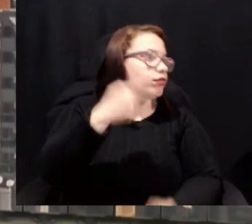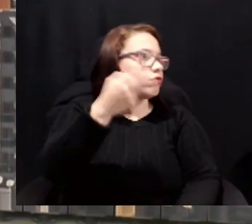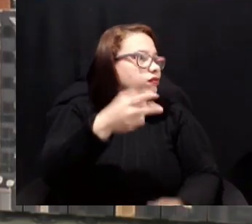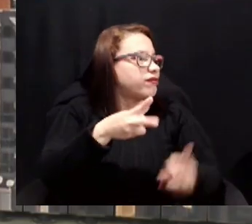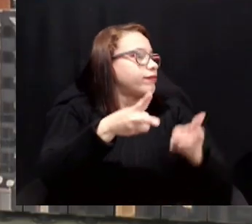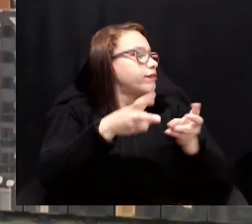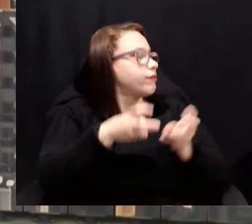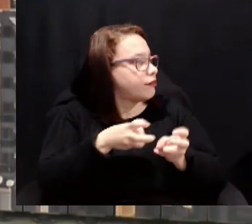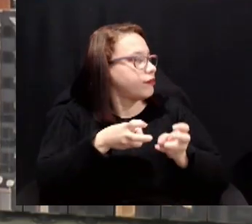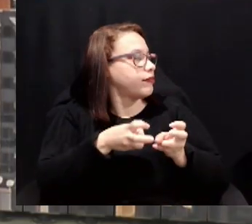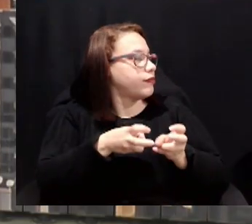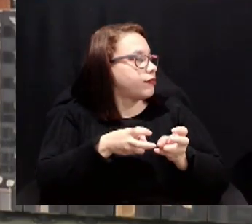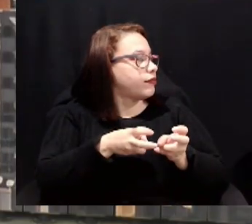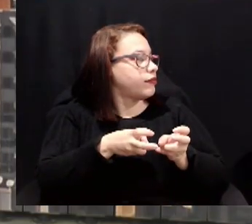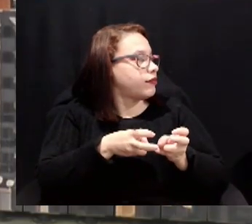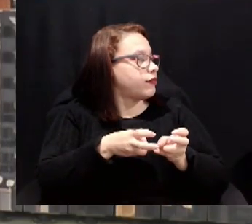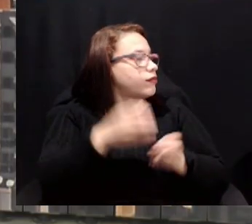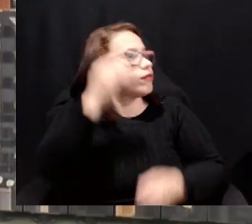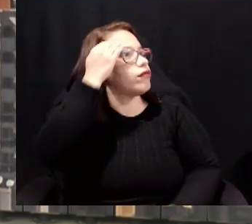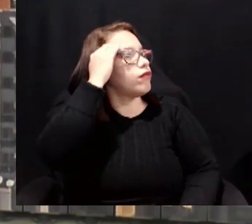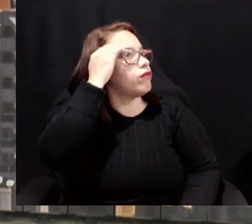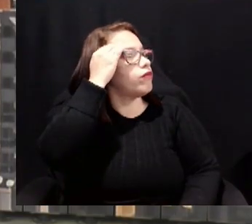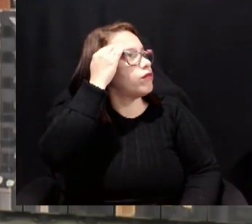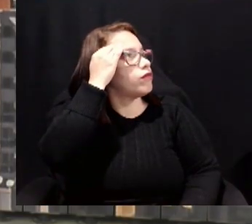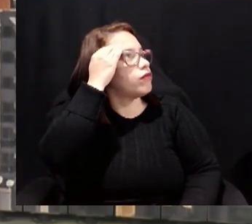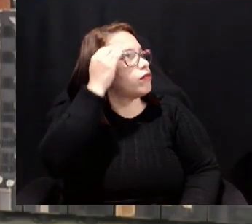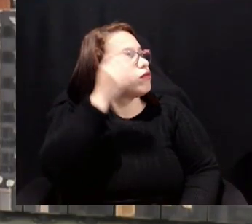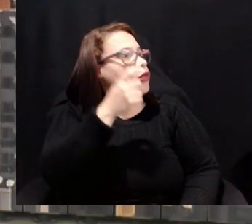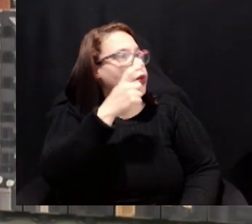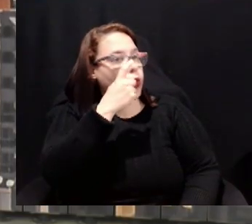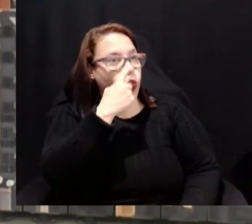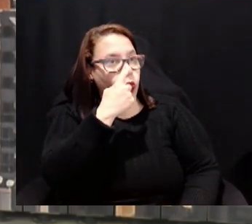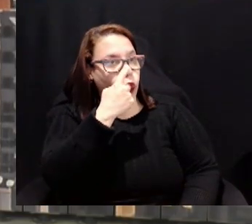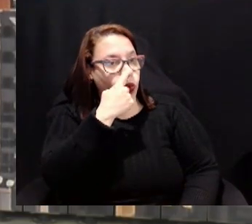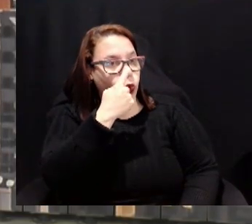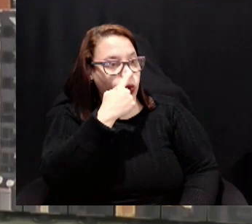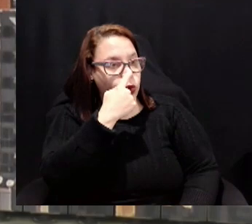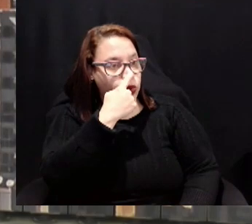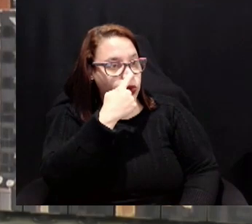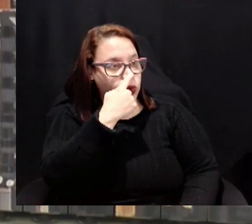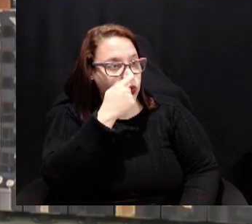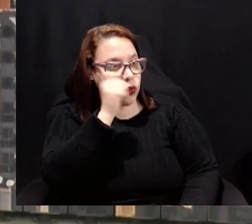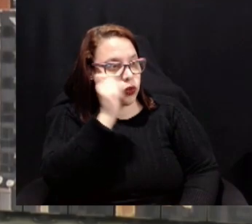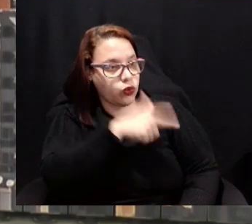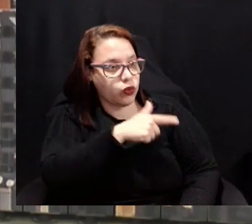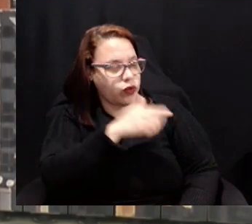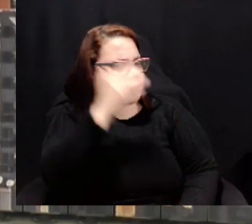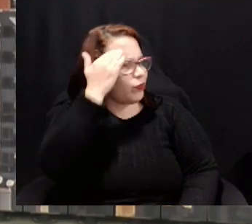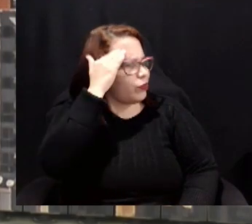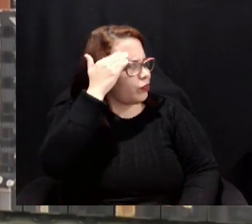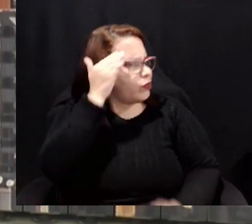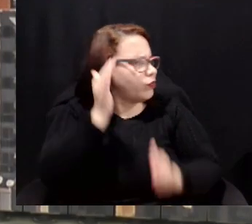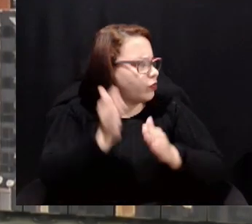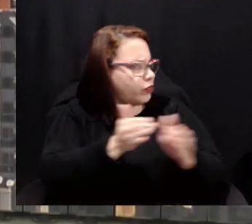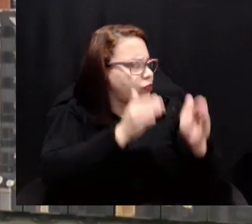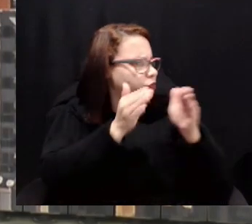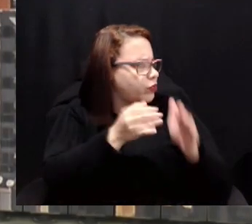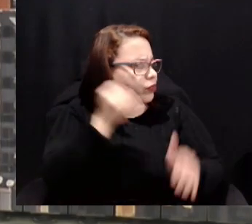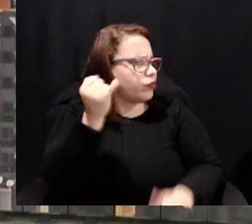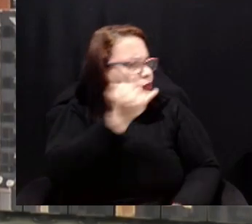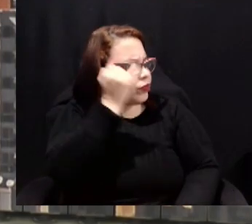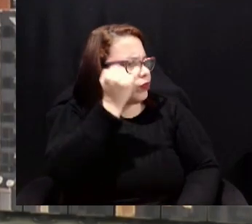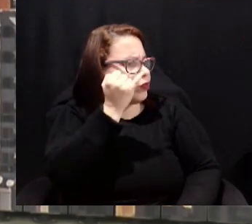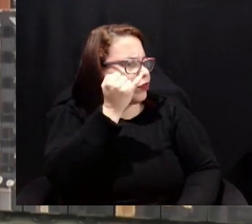é uma outra perspectiva, né? A gente entender o lixo como uma matéria-prima. E para compreender todo esse